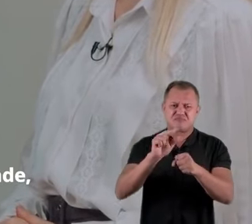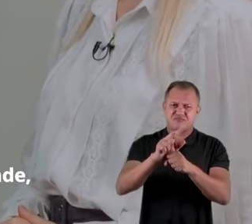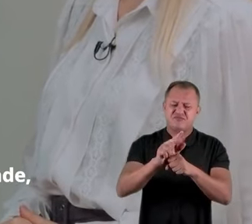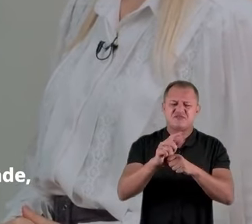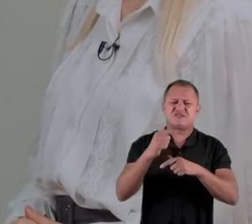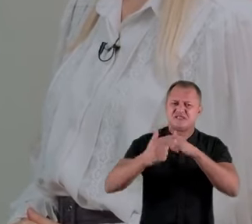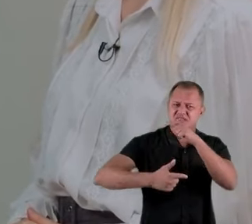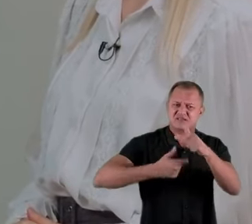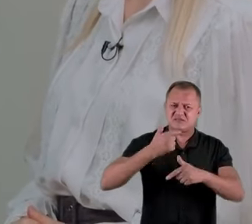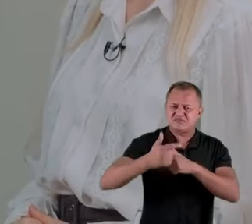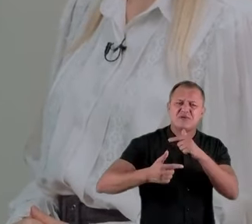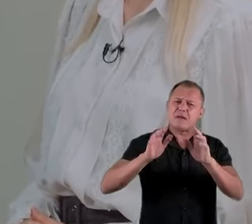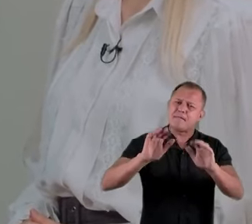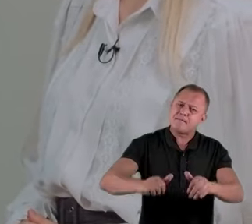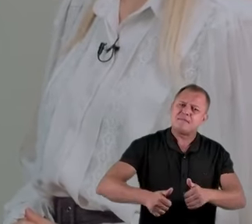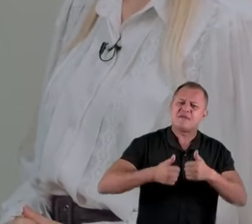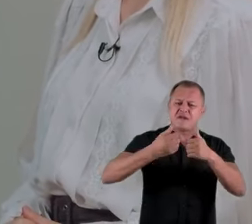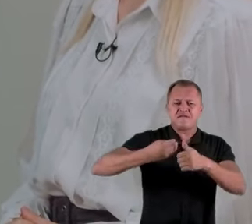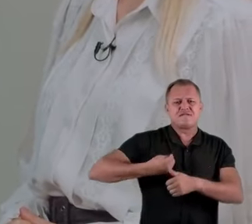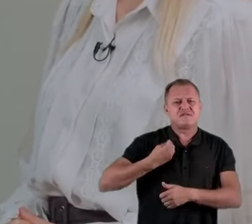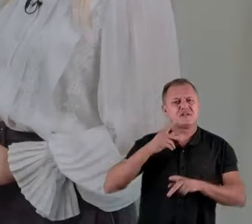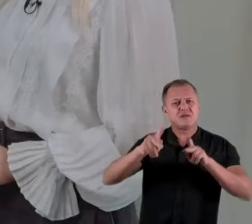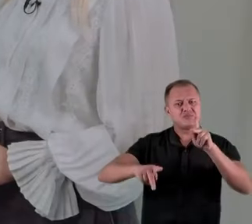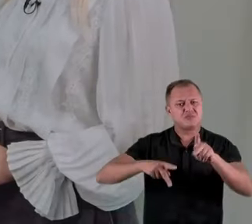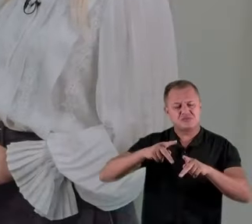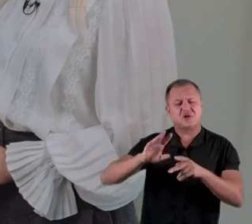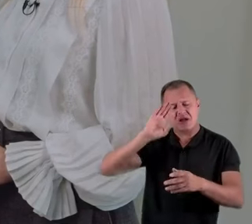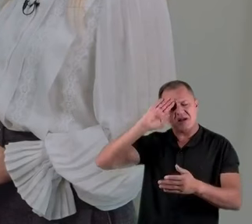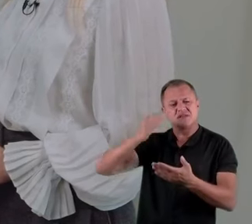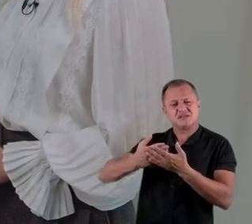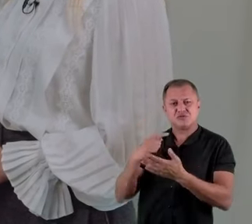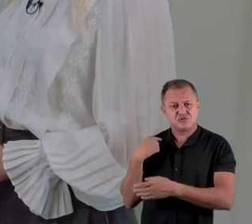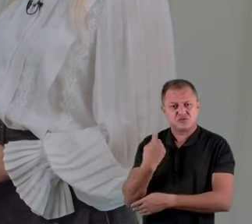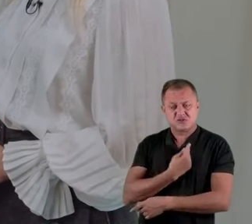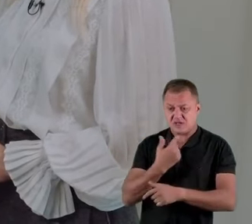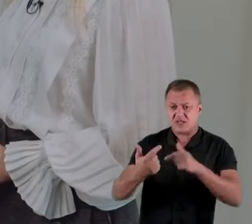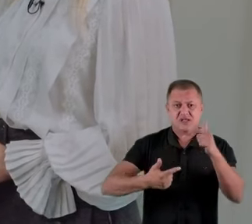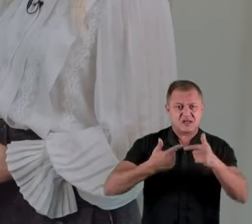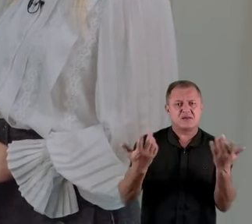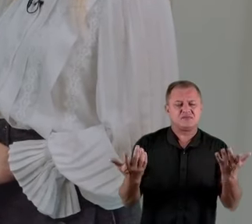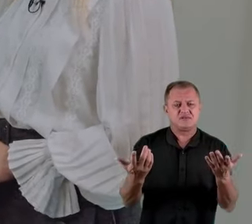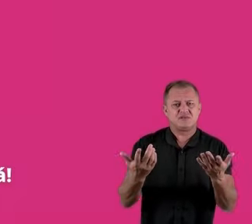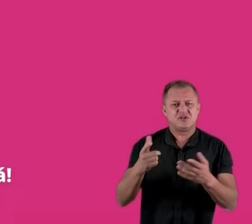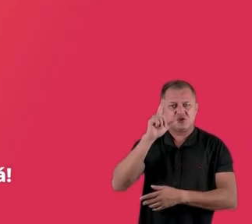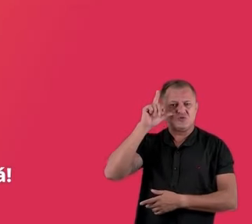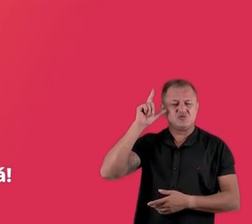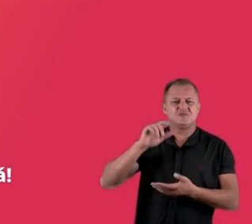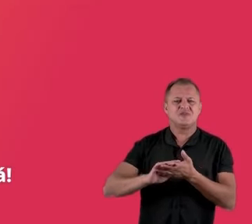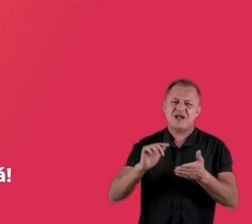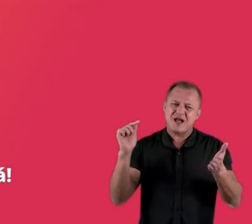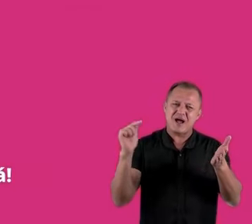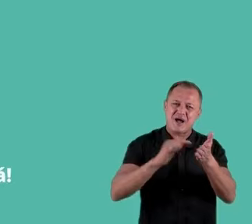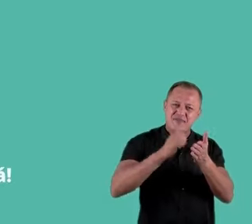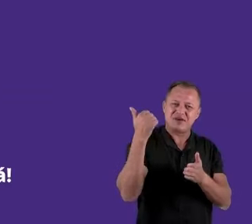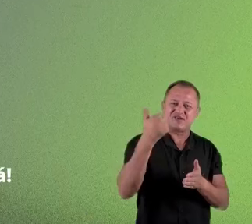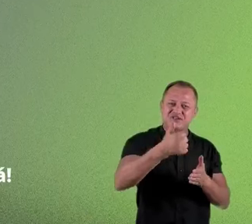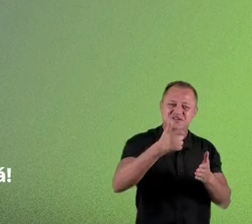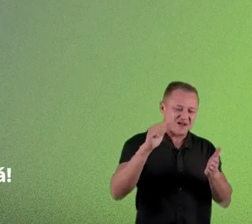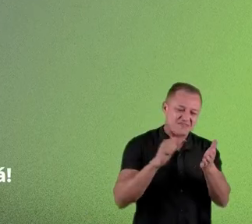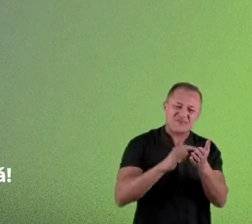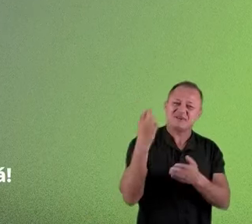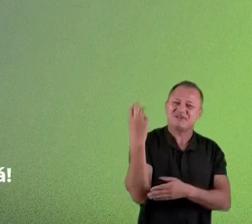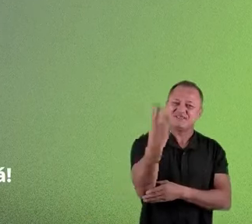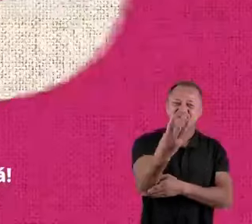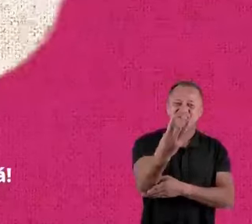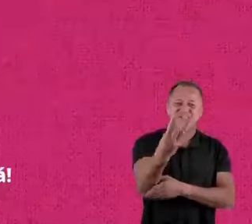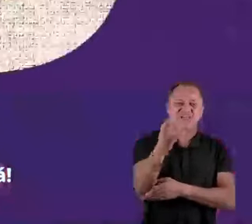emprego, oportunidade, melhorar a vida da população. Conte conosco nesse trabalho, Dr. Lúdio. Aperte o 1,